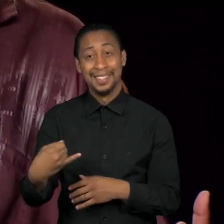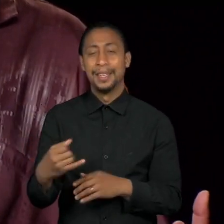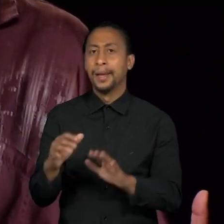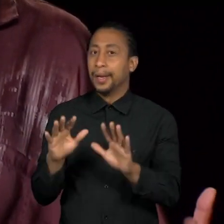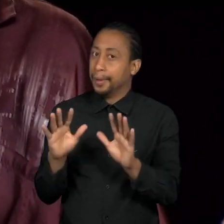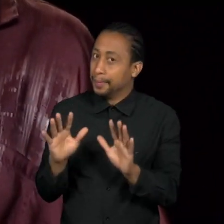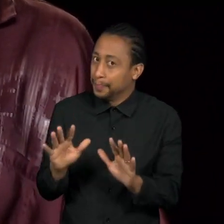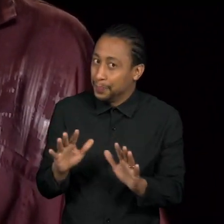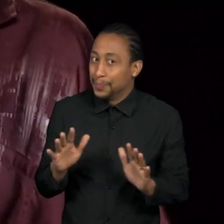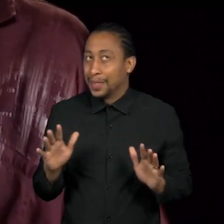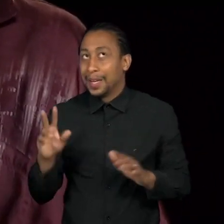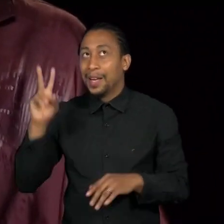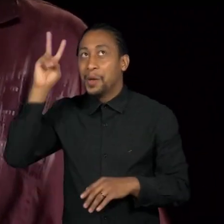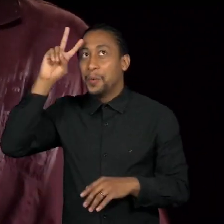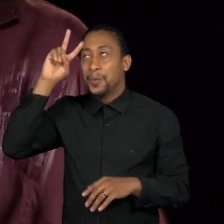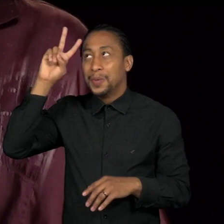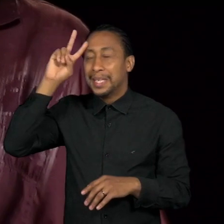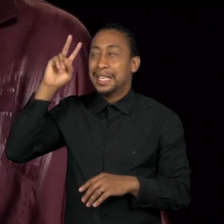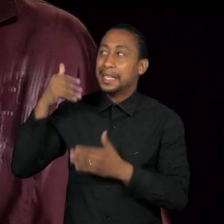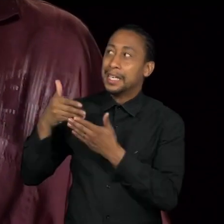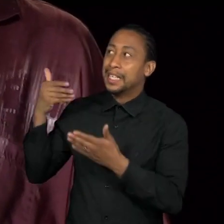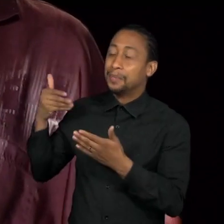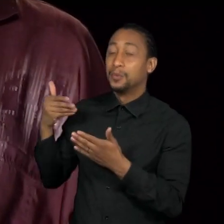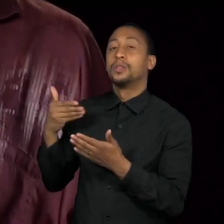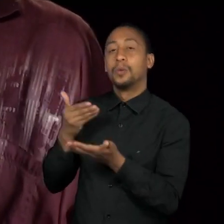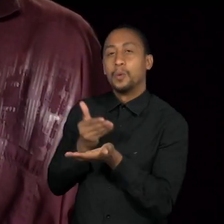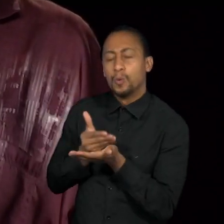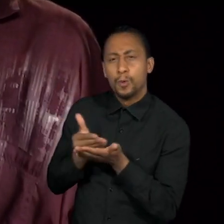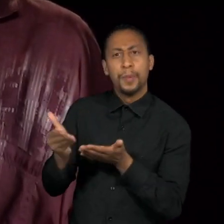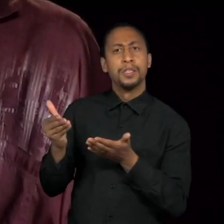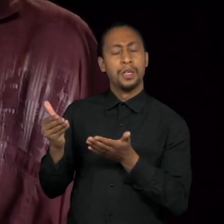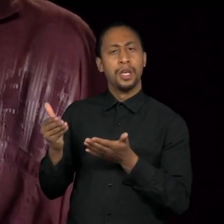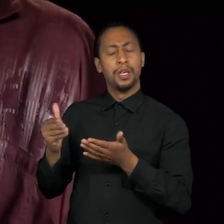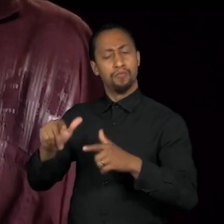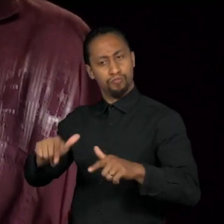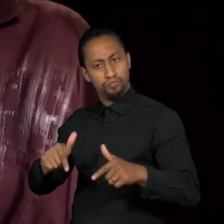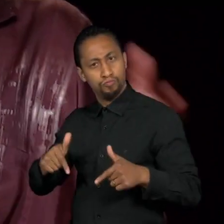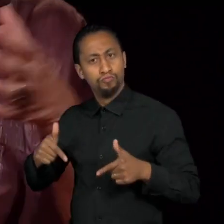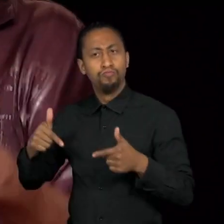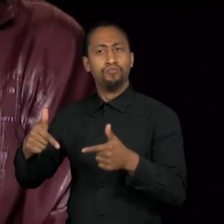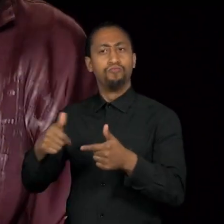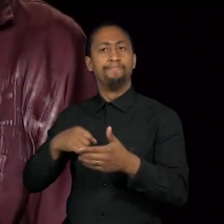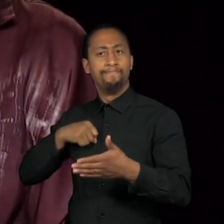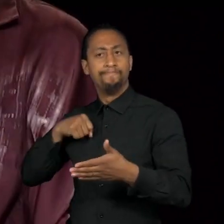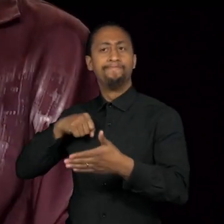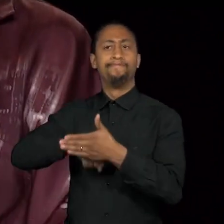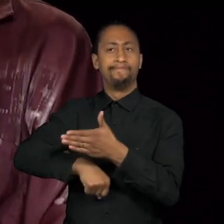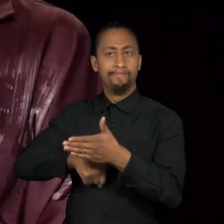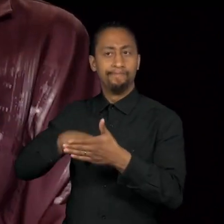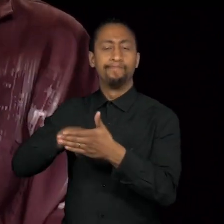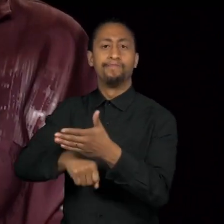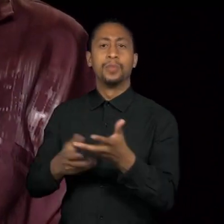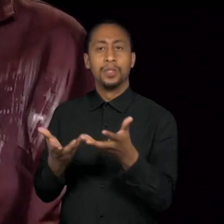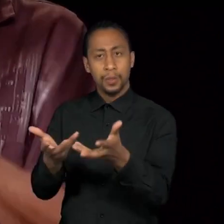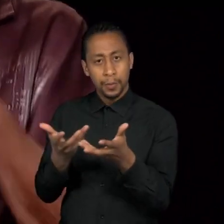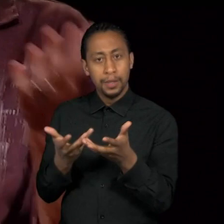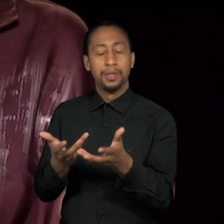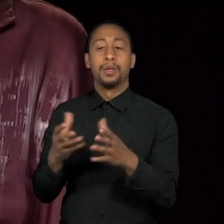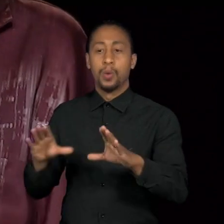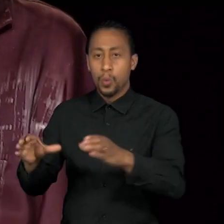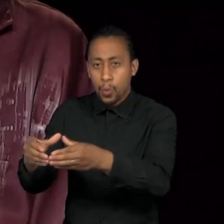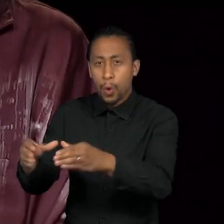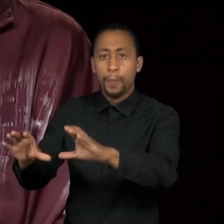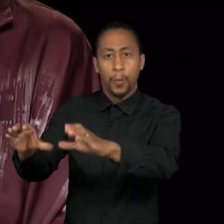a minha grande memória é começar a militância para reconstruir as entidades estudantis que